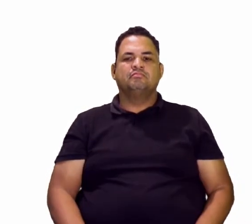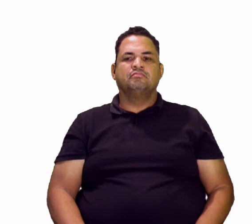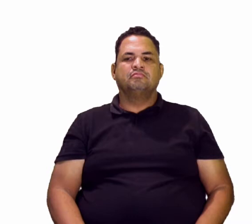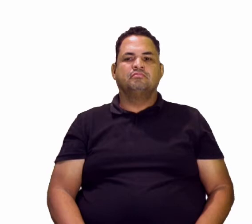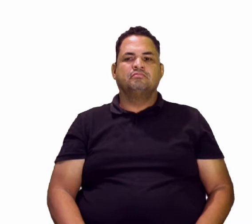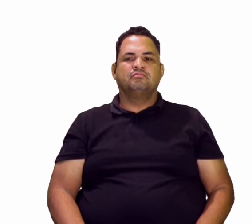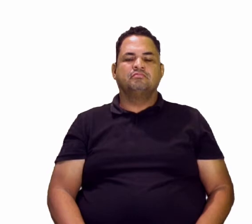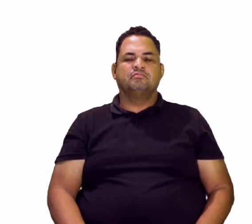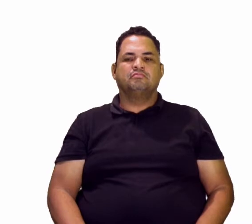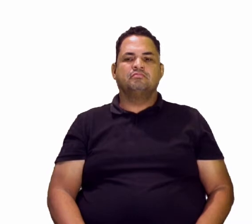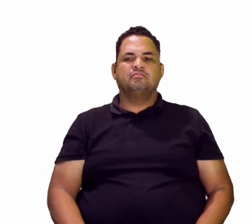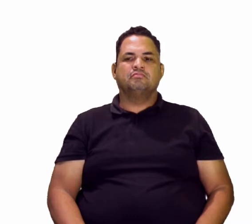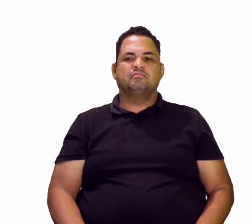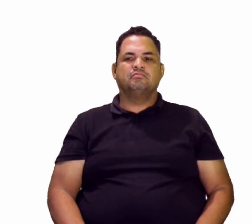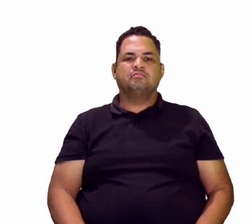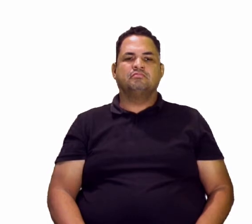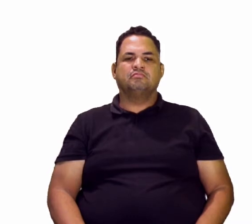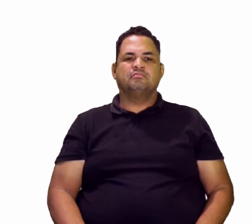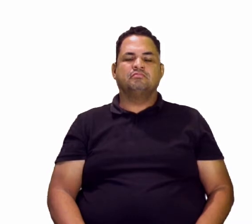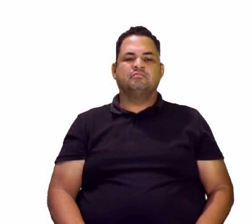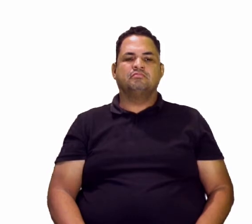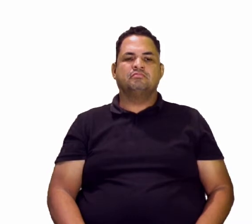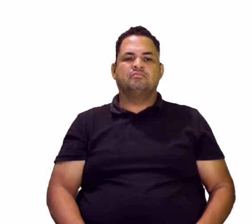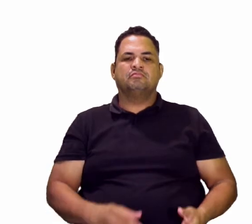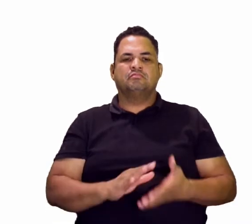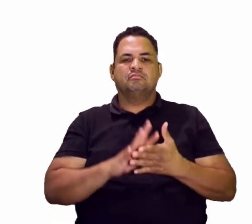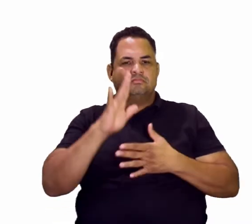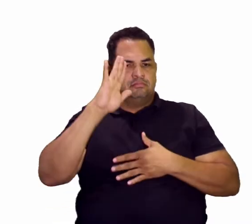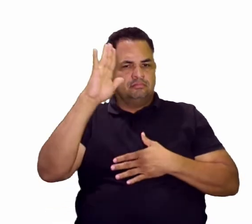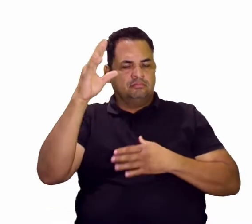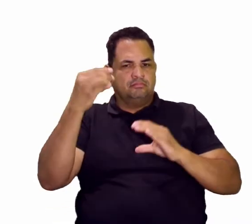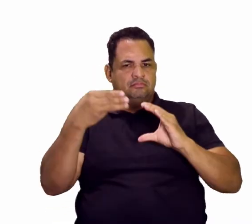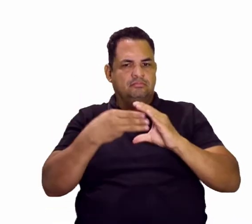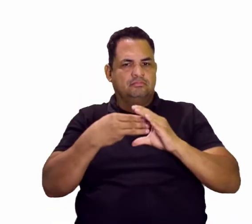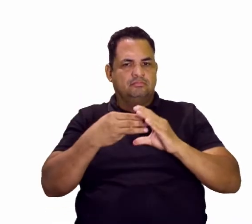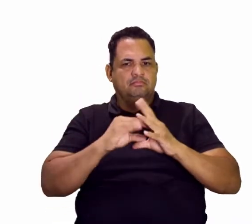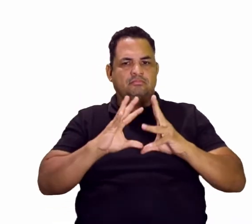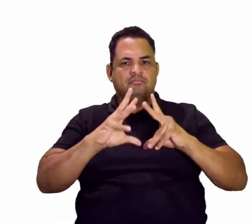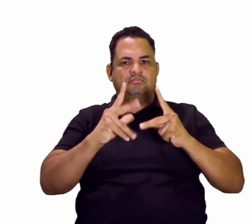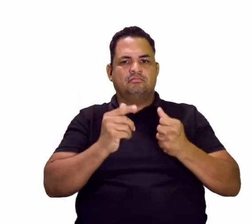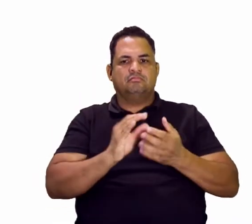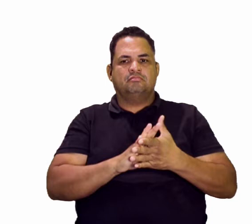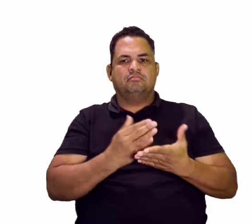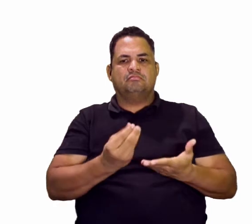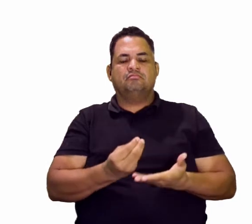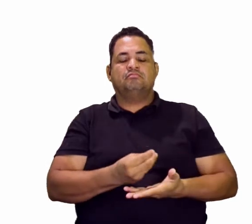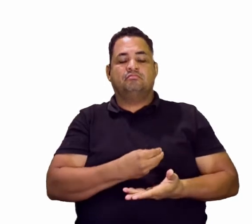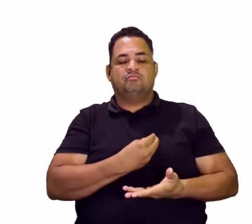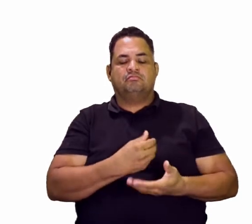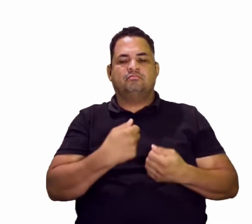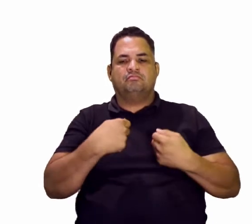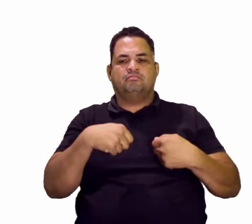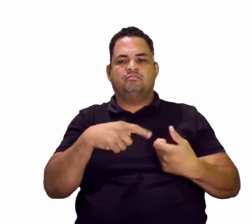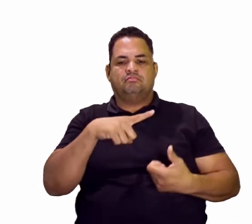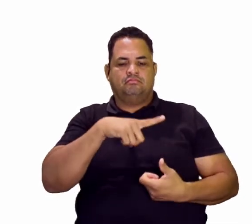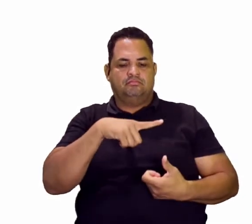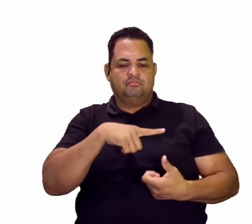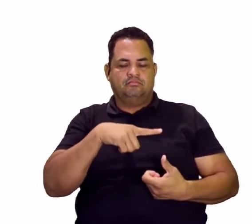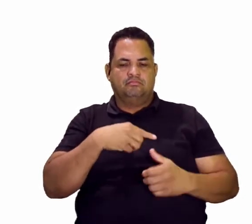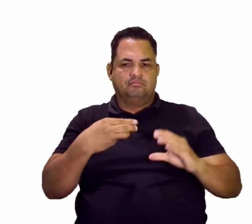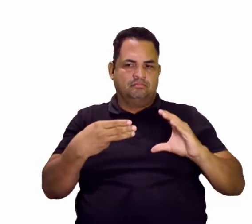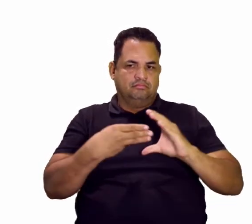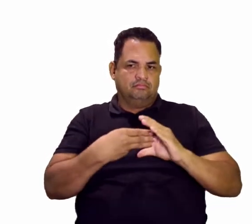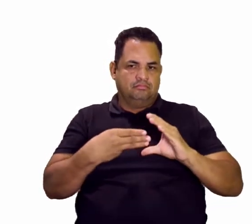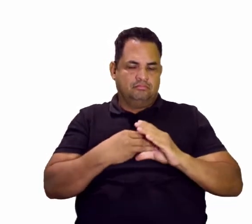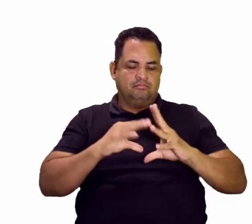acelulares. E, segundo a teoria celular, que diz que todo ser vivo tem que ter